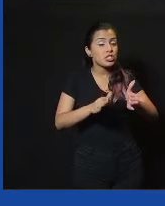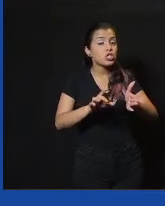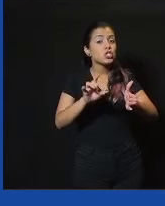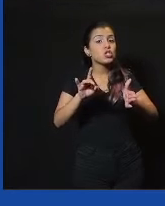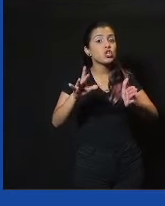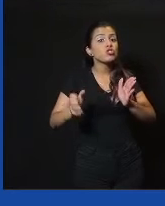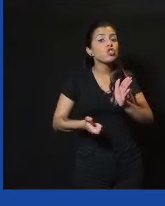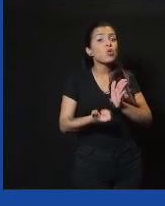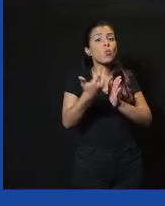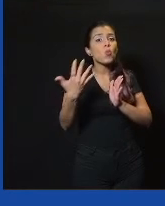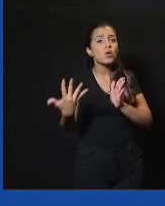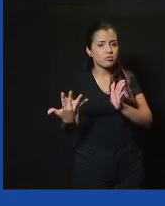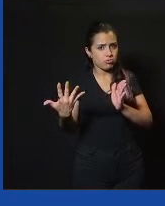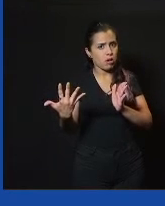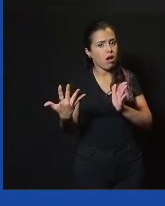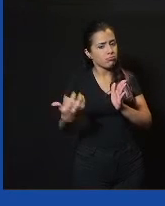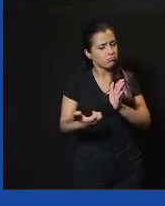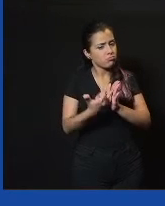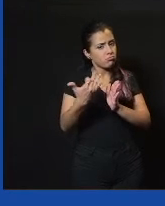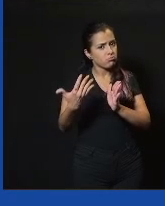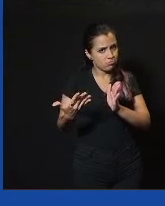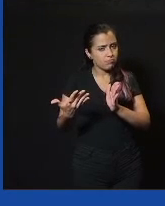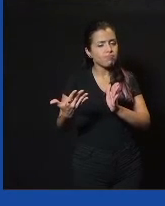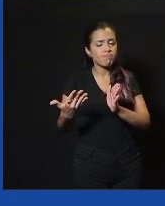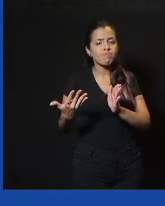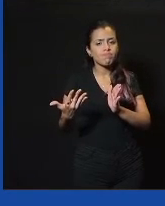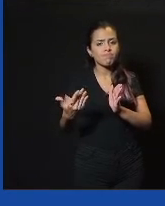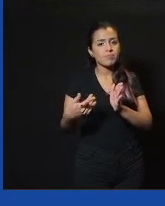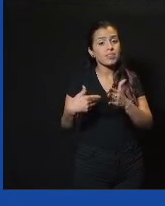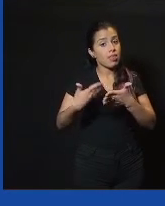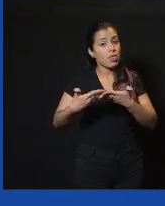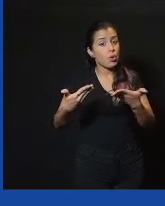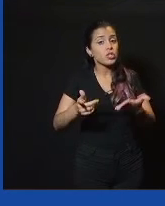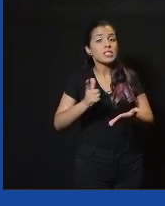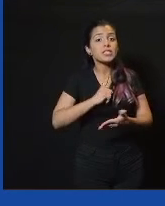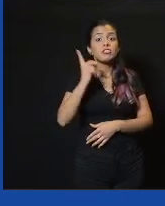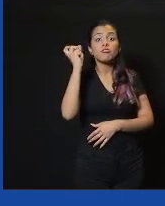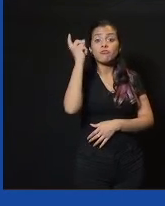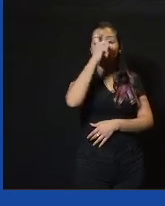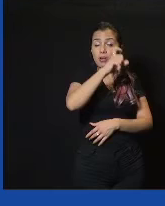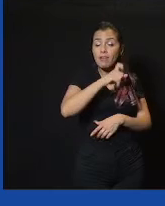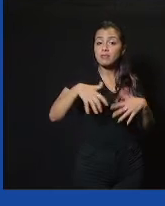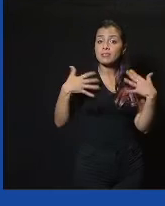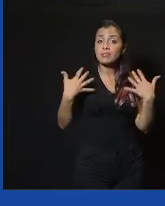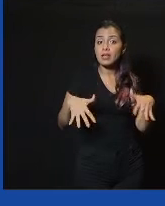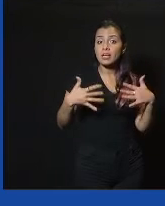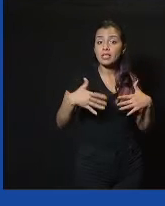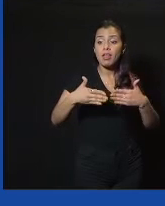de oferta. E você ainda tem uma dificuldade grande na abertura do